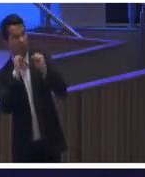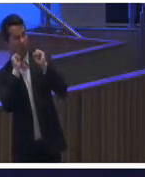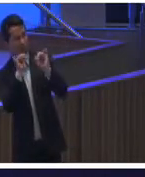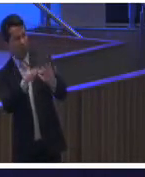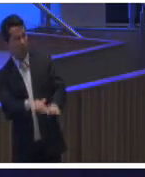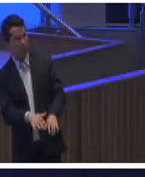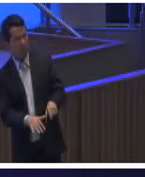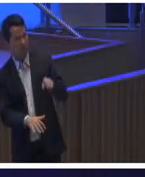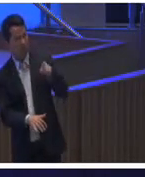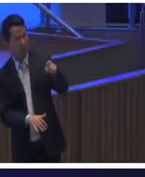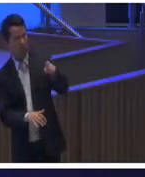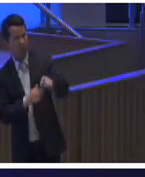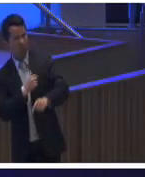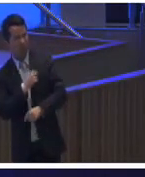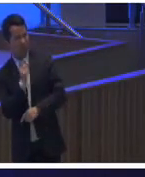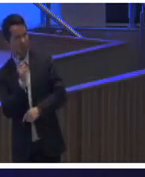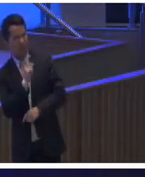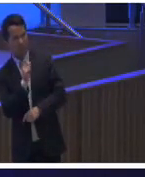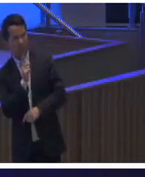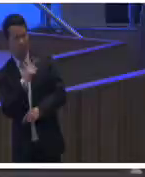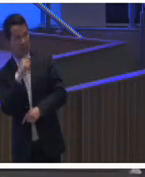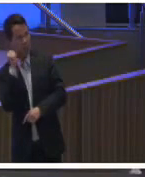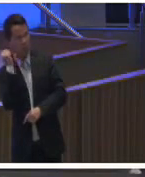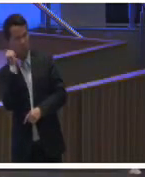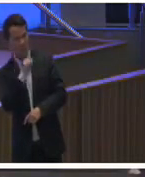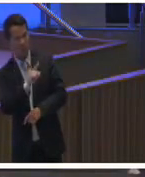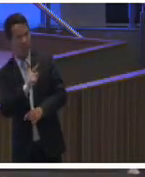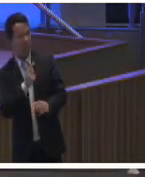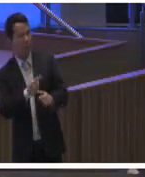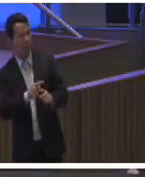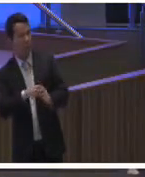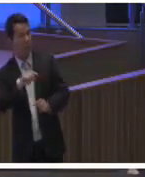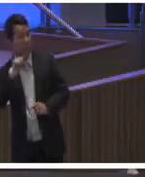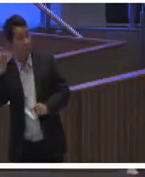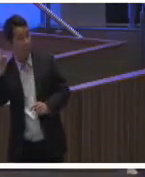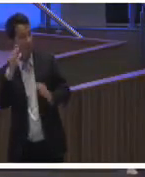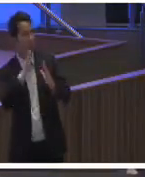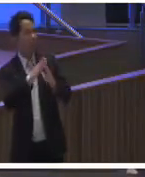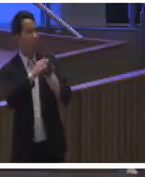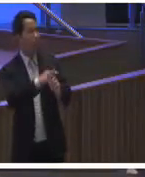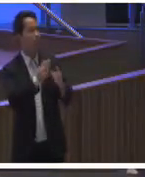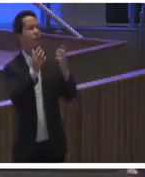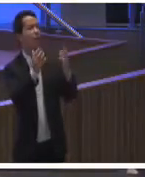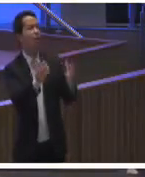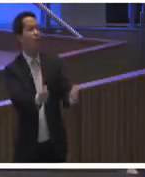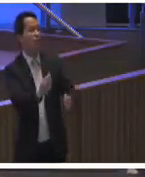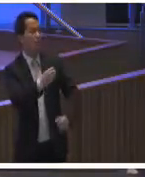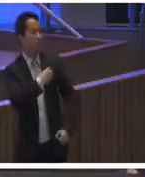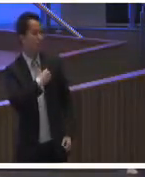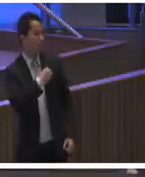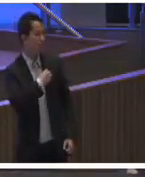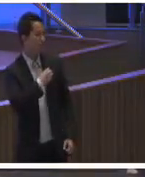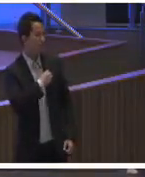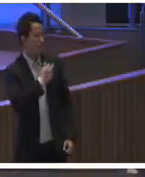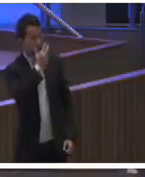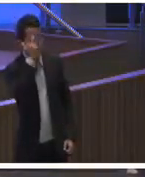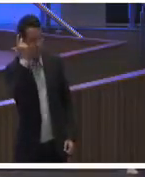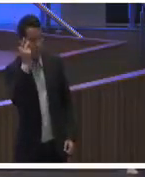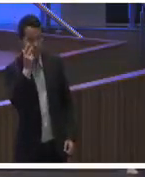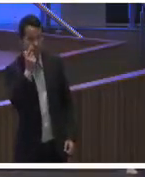Mas isso era uma coisa tão normal e tão normal no contexto daquela igreja, que eles não enxergavam o